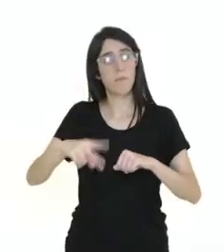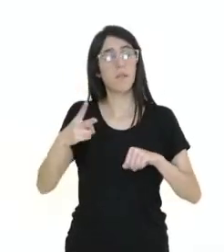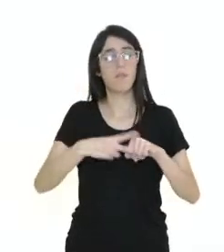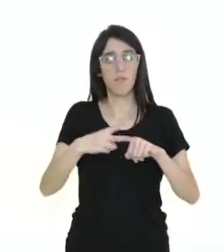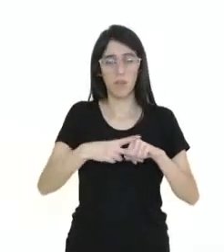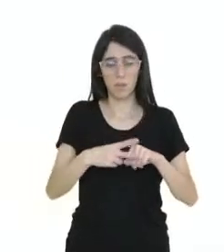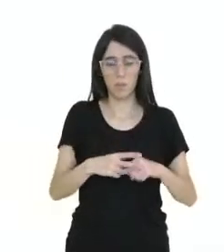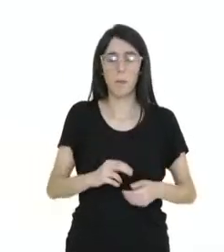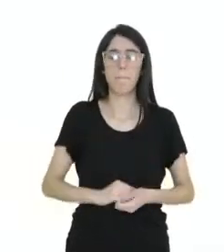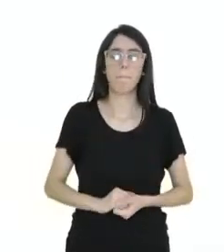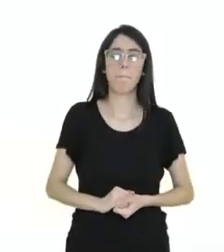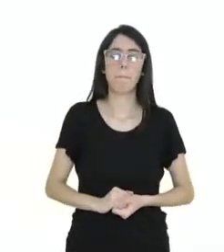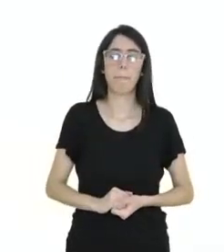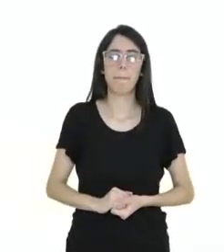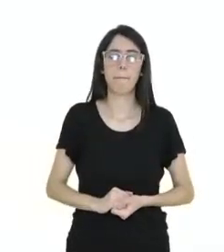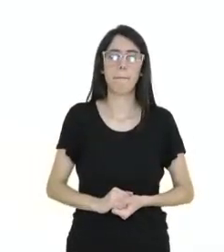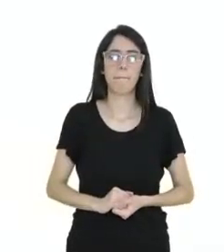apareceu.